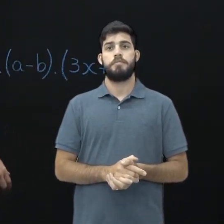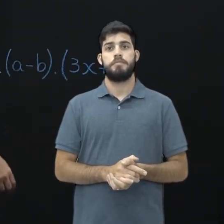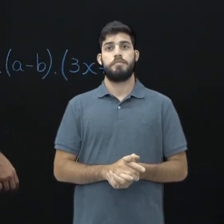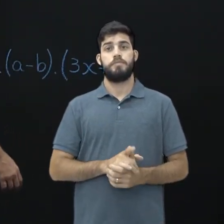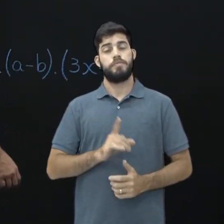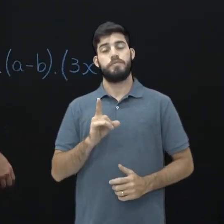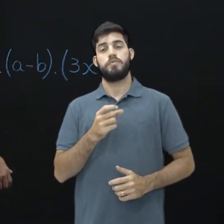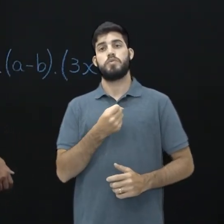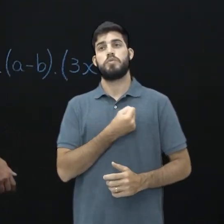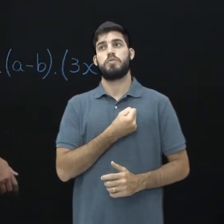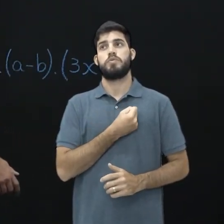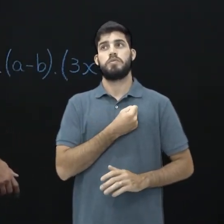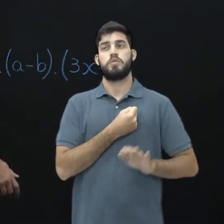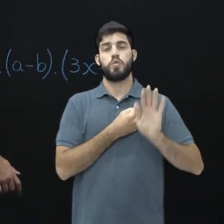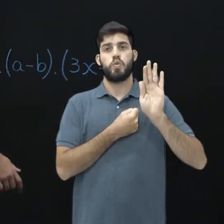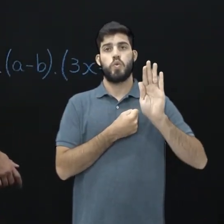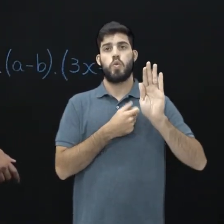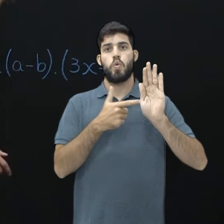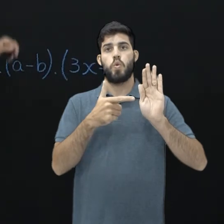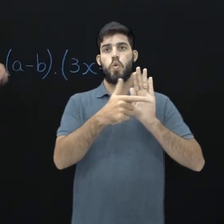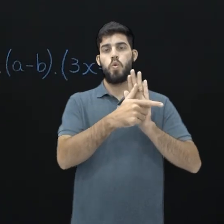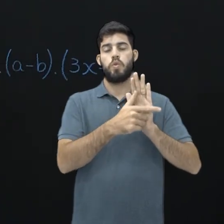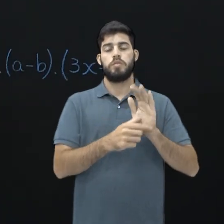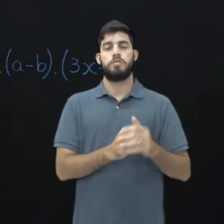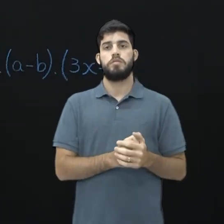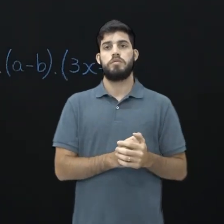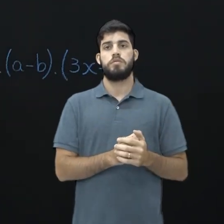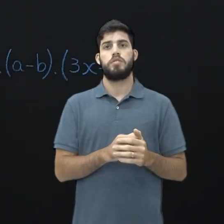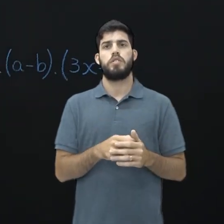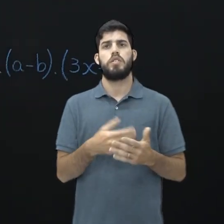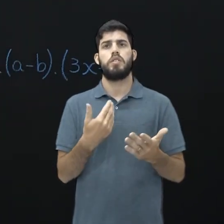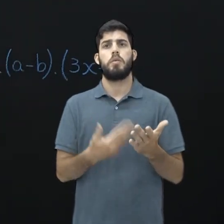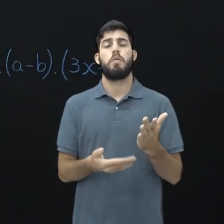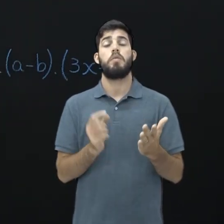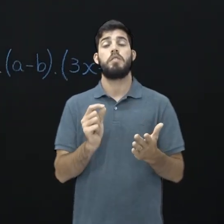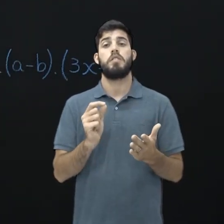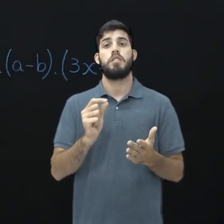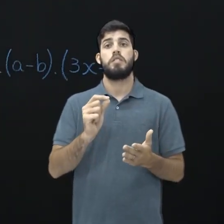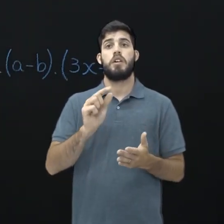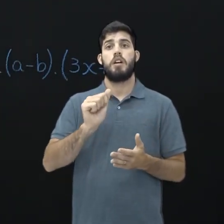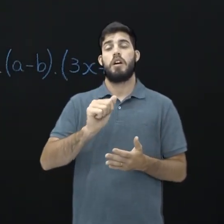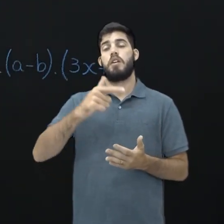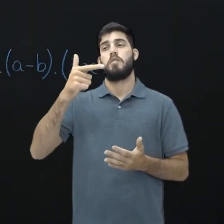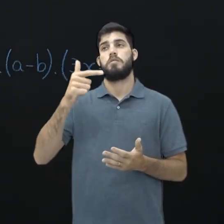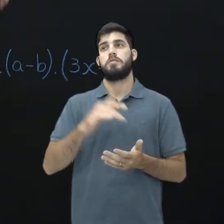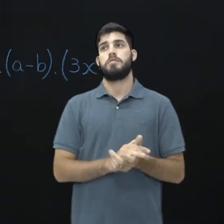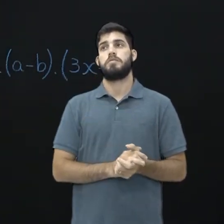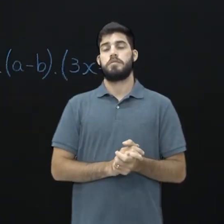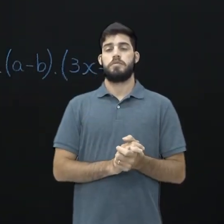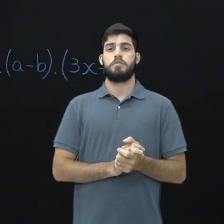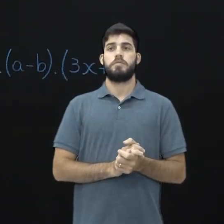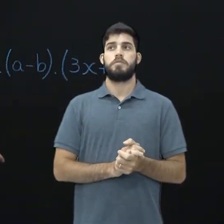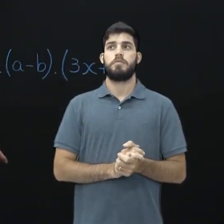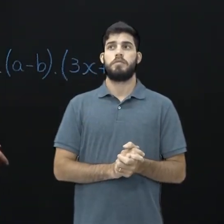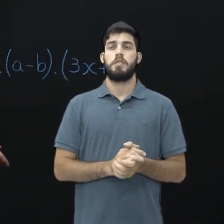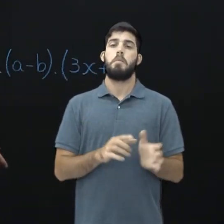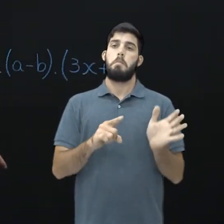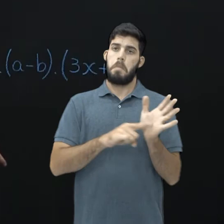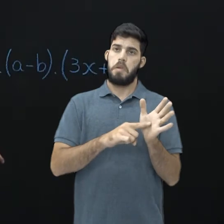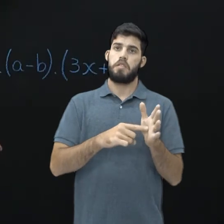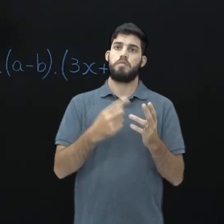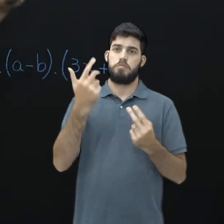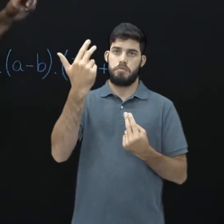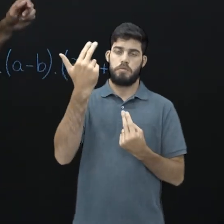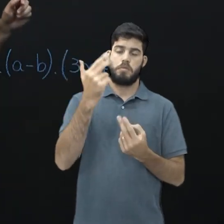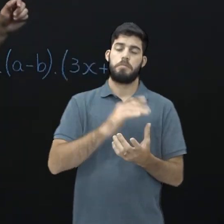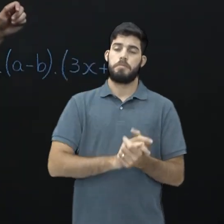monômio aqui, se eu tirar o 2, sobra a ao quadrado. Então, é ele que vai dentro dos parênteses. Menos, porque aqui